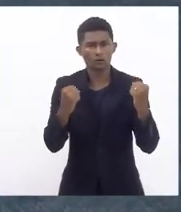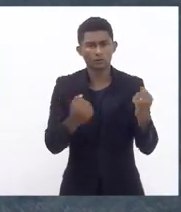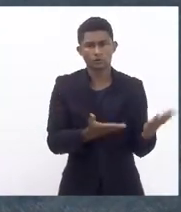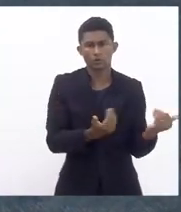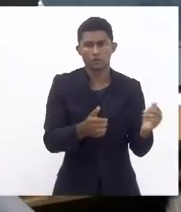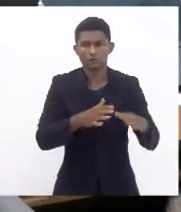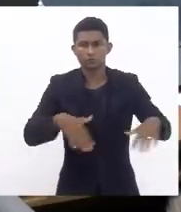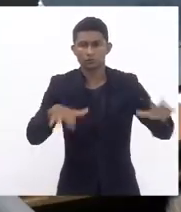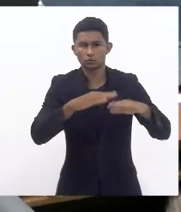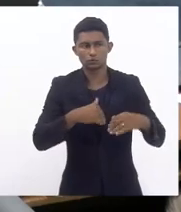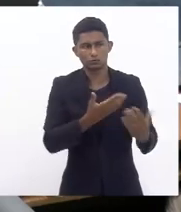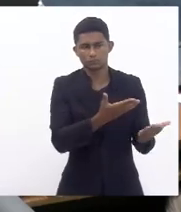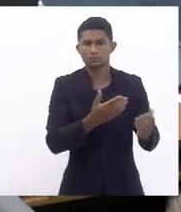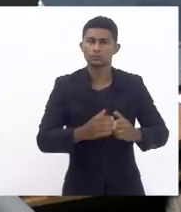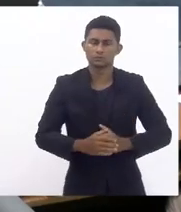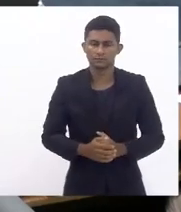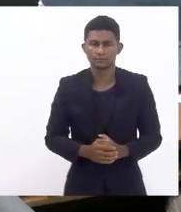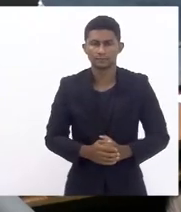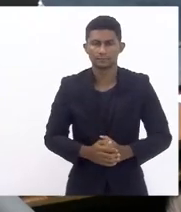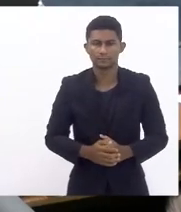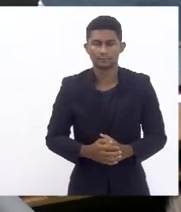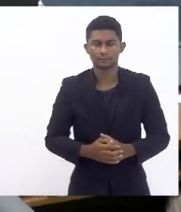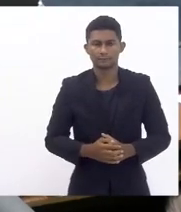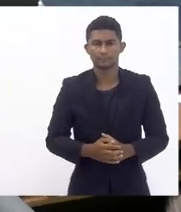Zona Oeste.